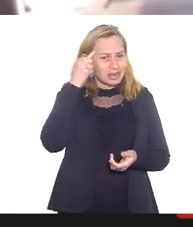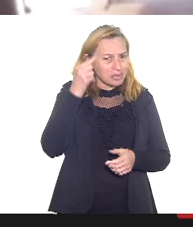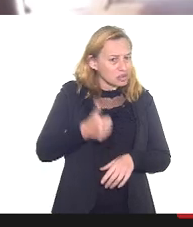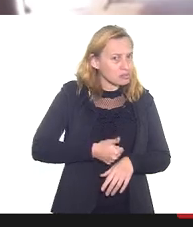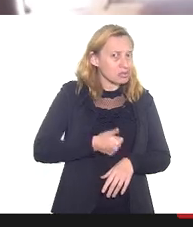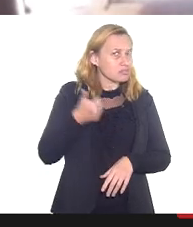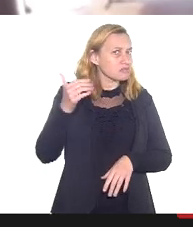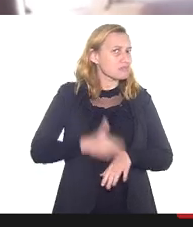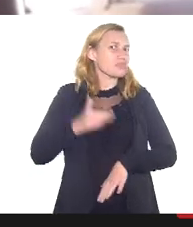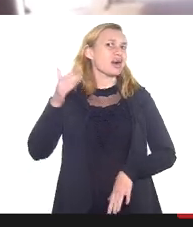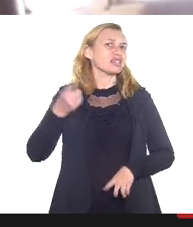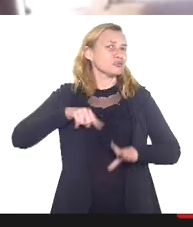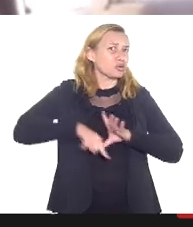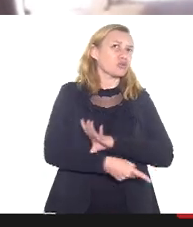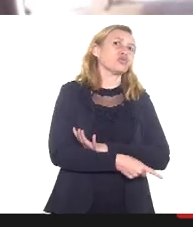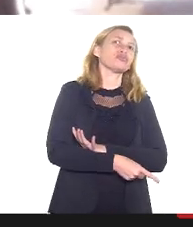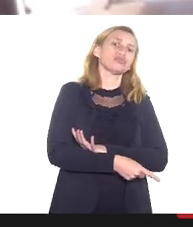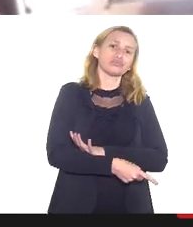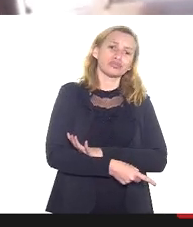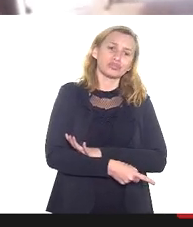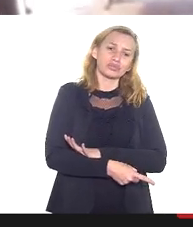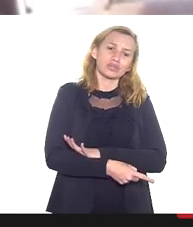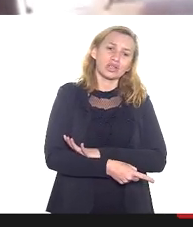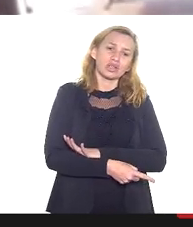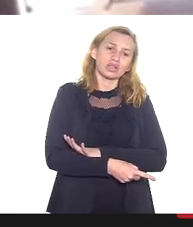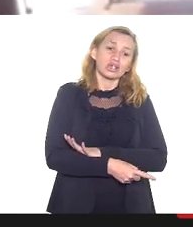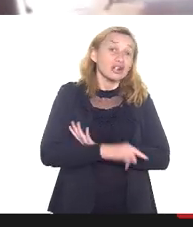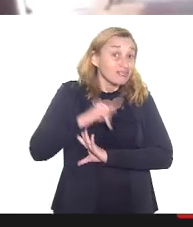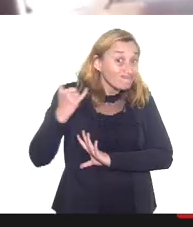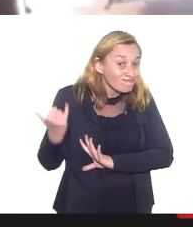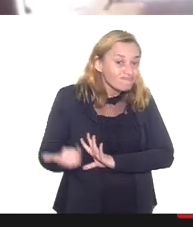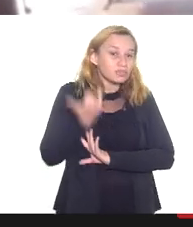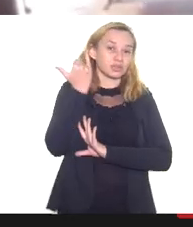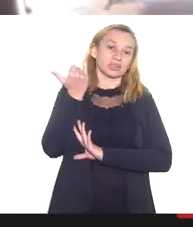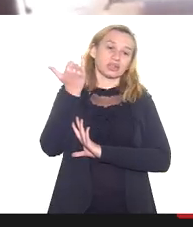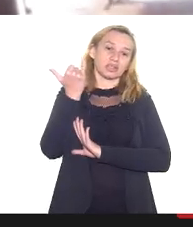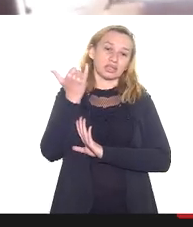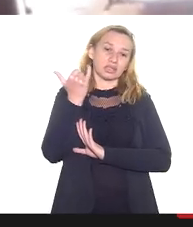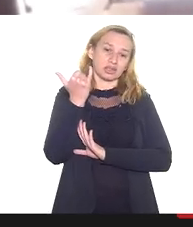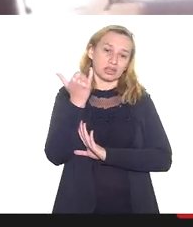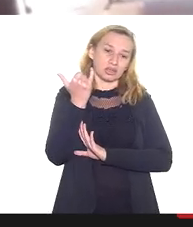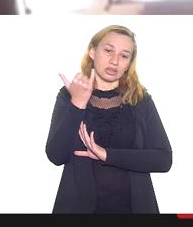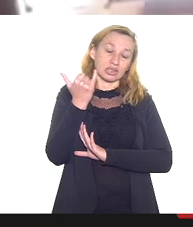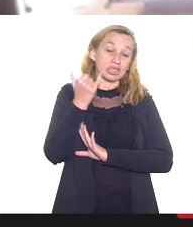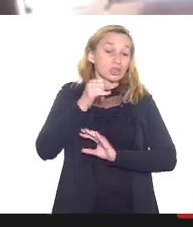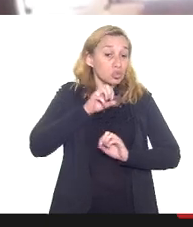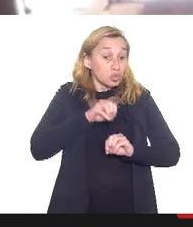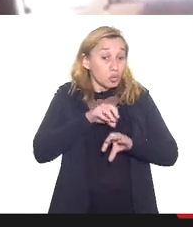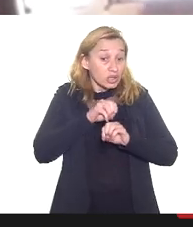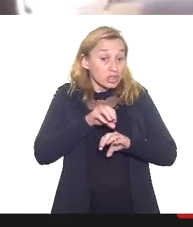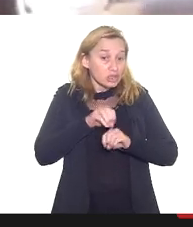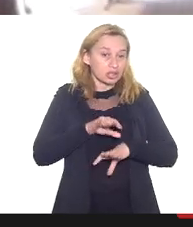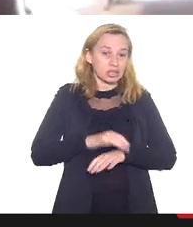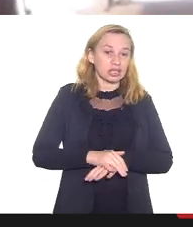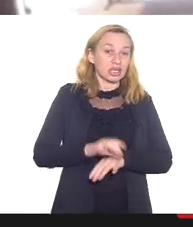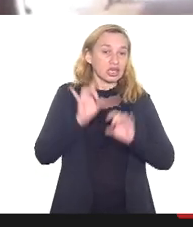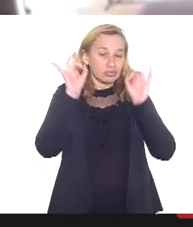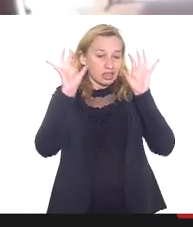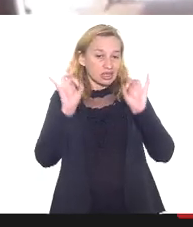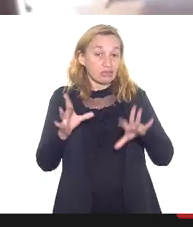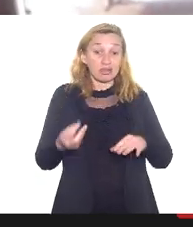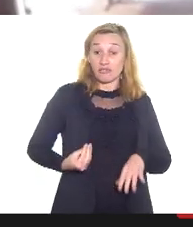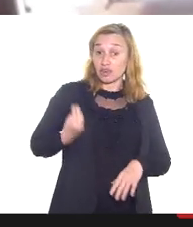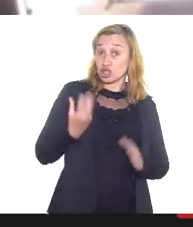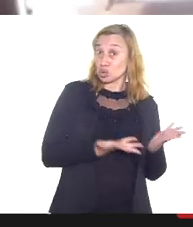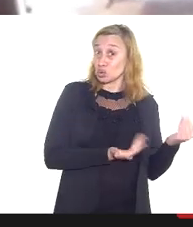reflexão mais aprofundada sobre a importância desse nível de ensino, em especial na vida dos